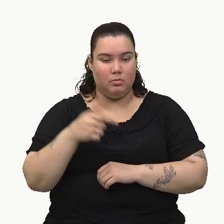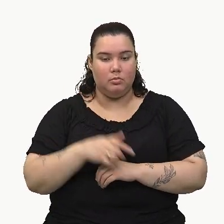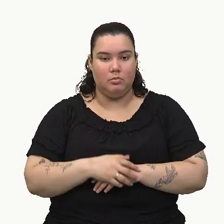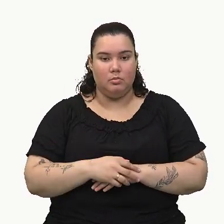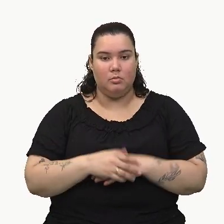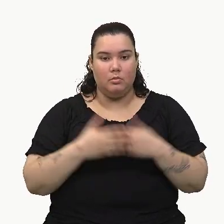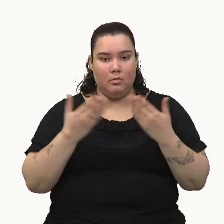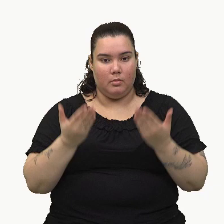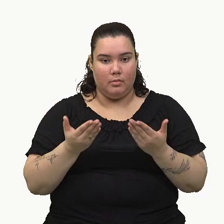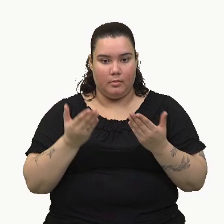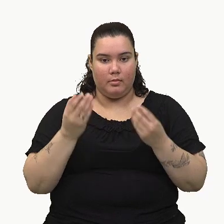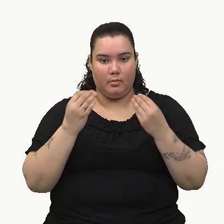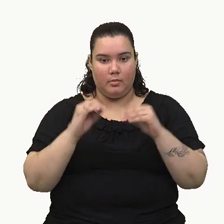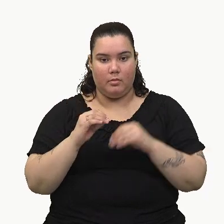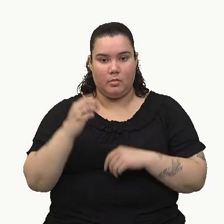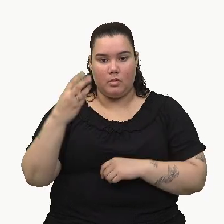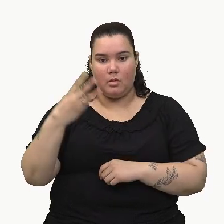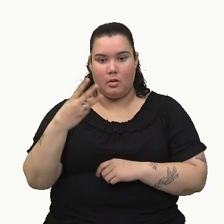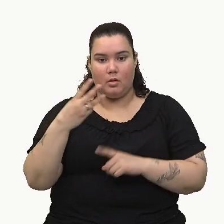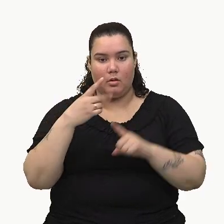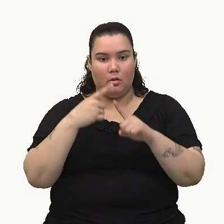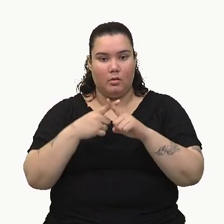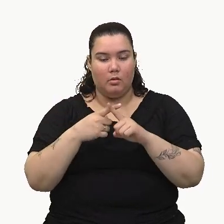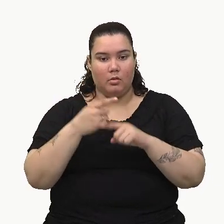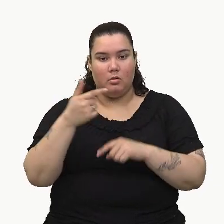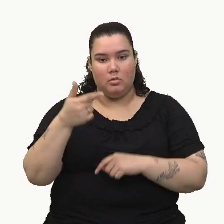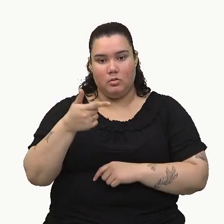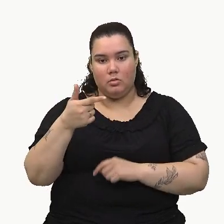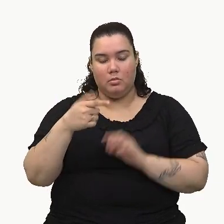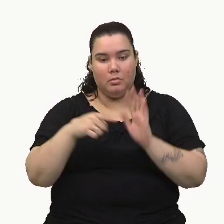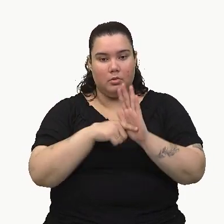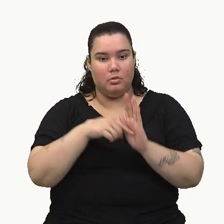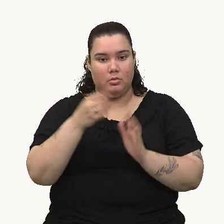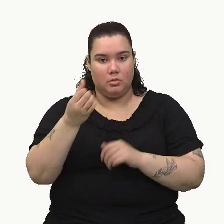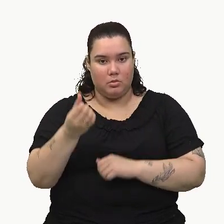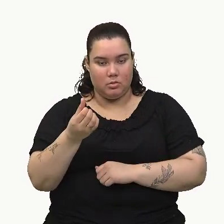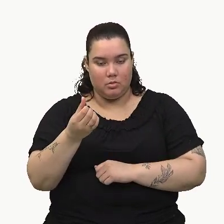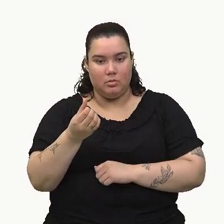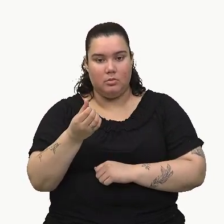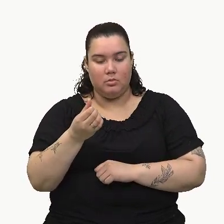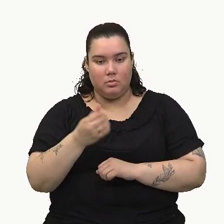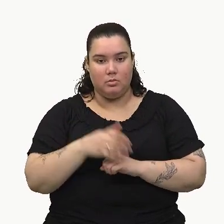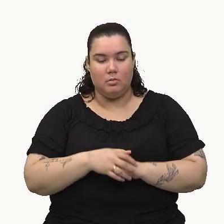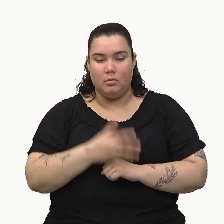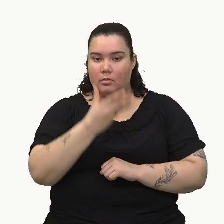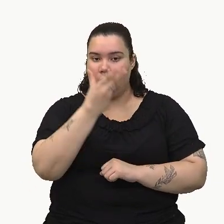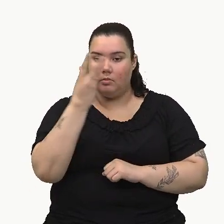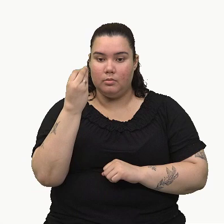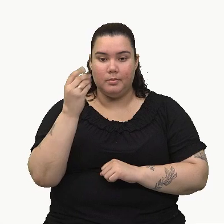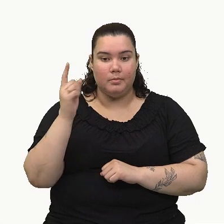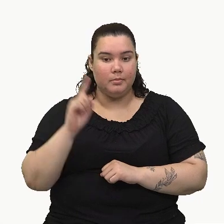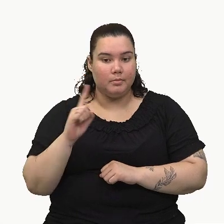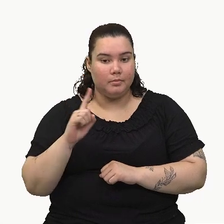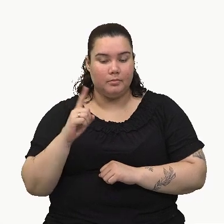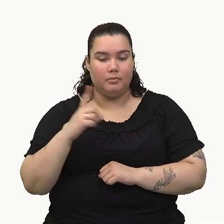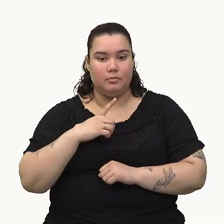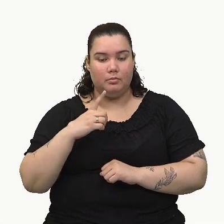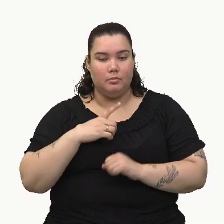vou ter 3 vezes 2 menos 6, tá? Não se esqueçam que eu estou